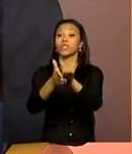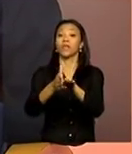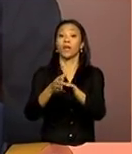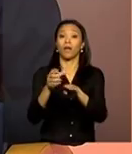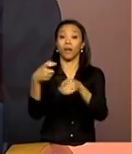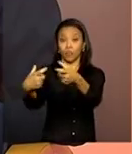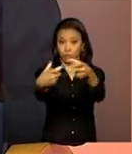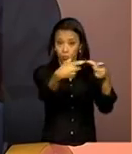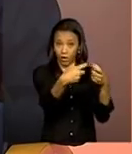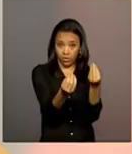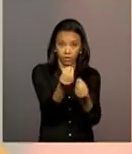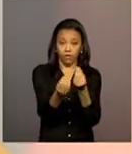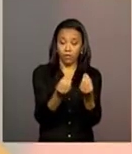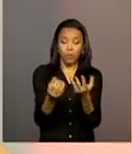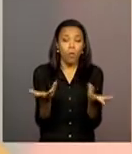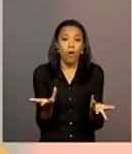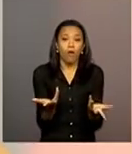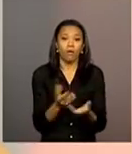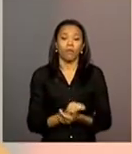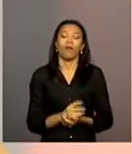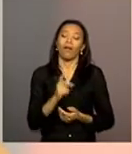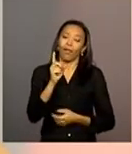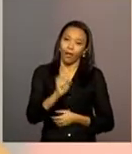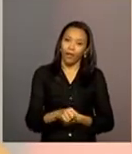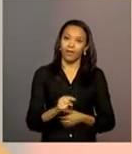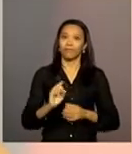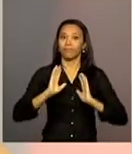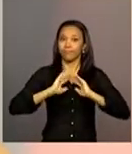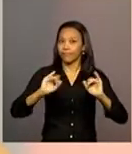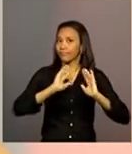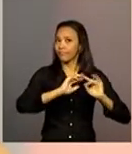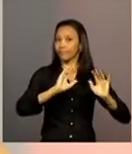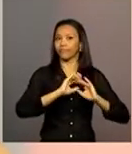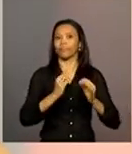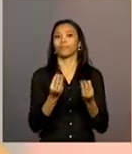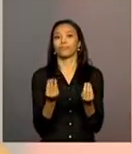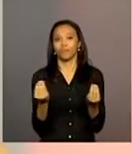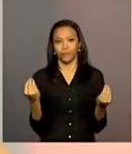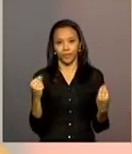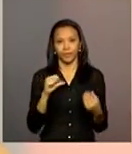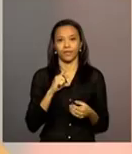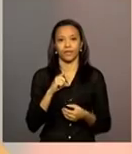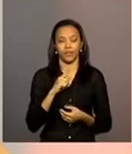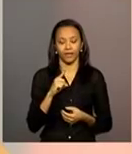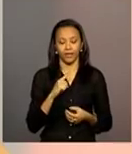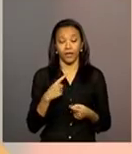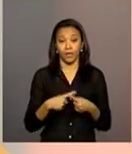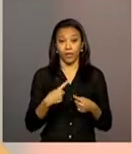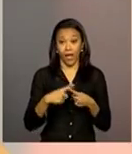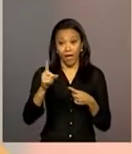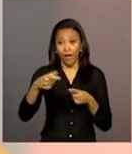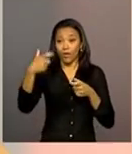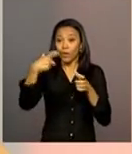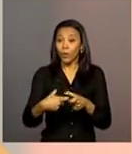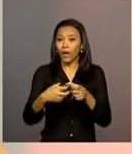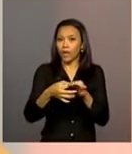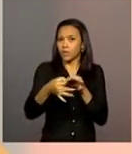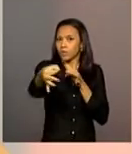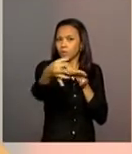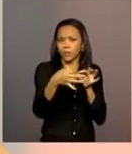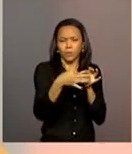locais essa é uma grande demanda que ainda existe Lúcia tendo em vista de que são regiões bastante